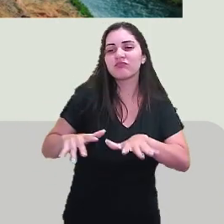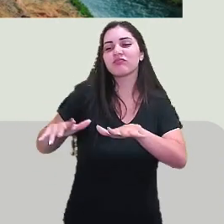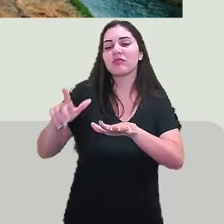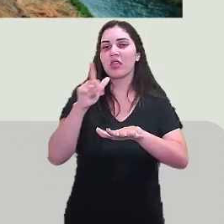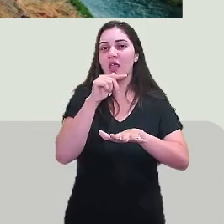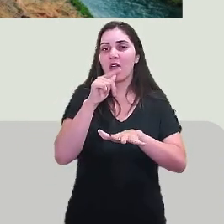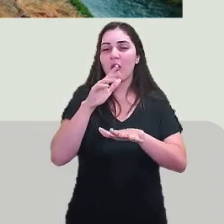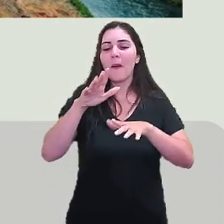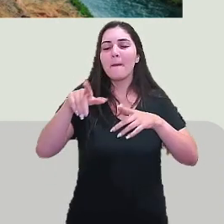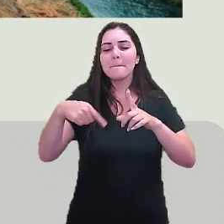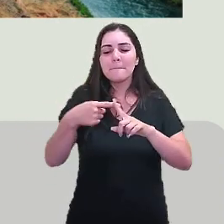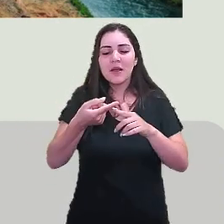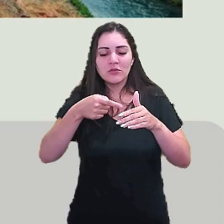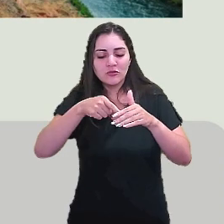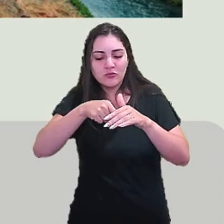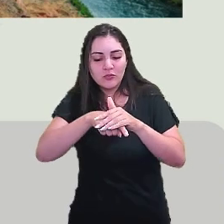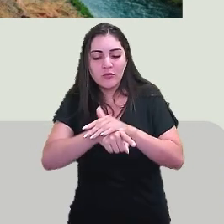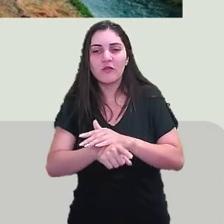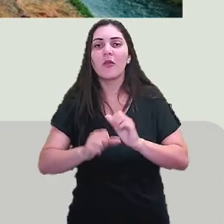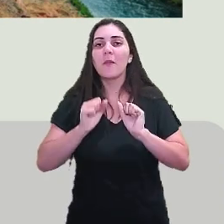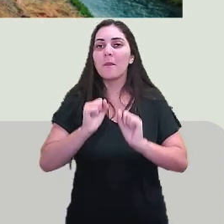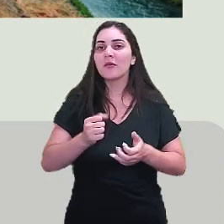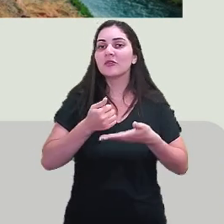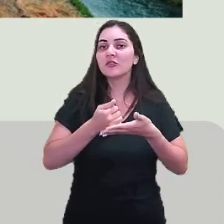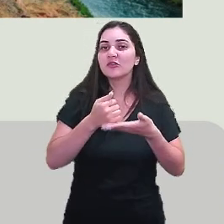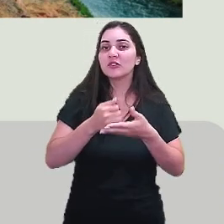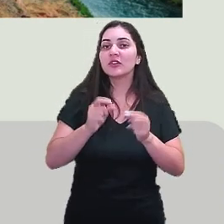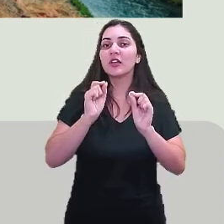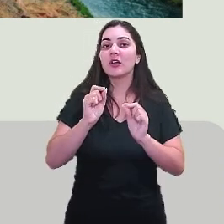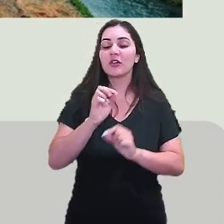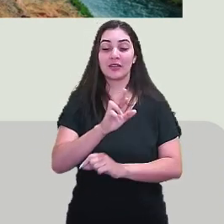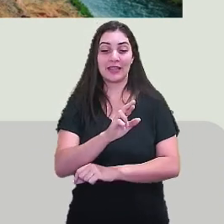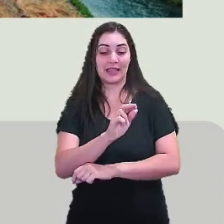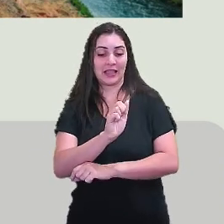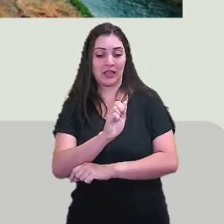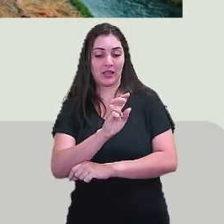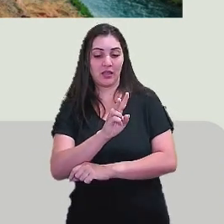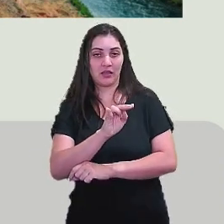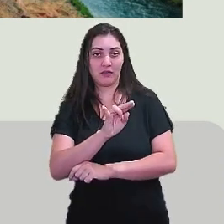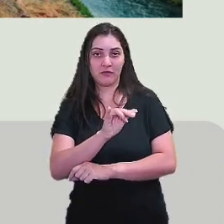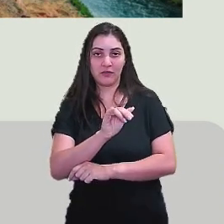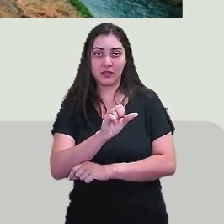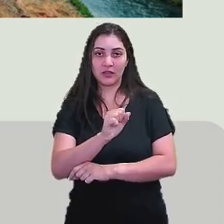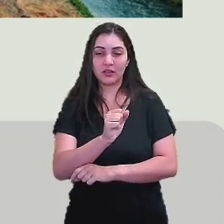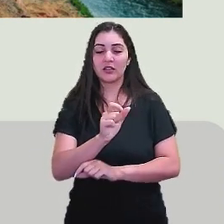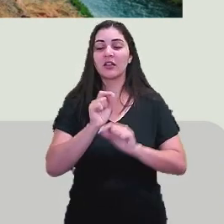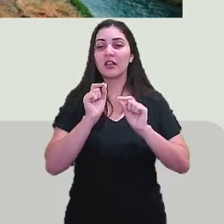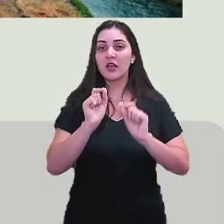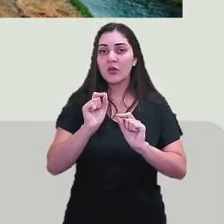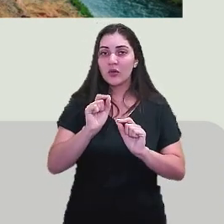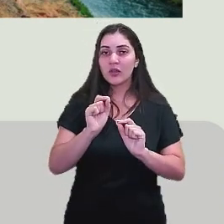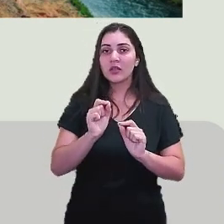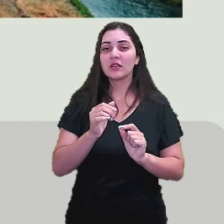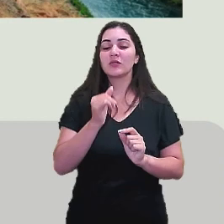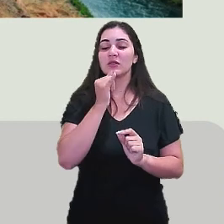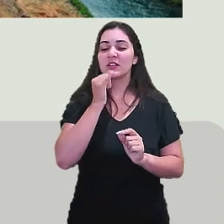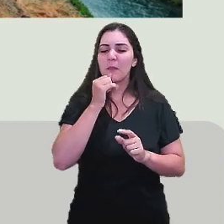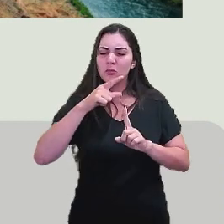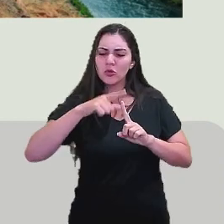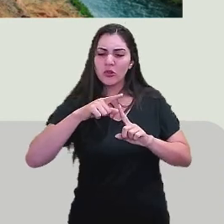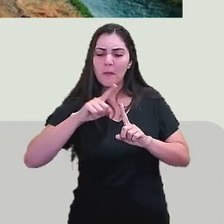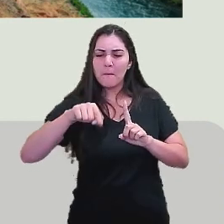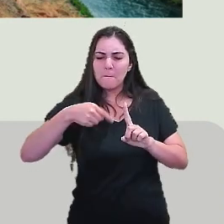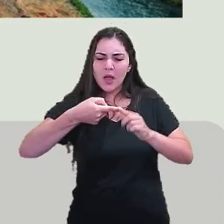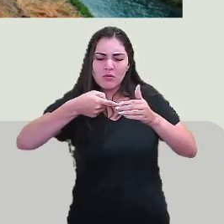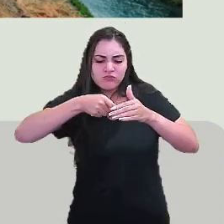mais profundos, esses caminhos podem contribuir para a formação de ravinas, Ou seja, são erosões mais